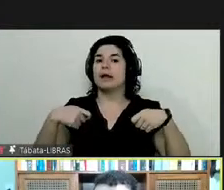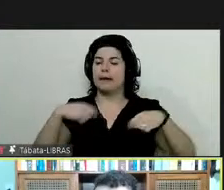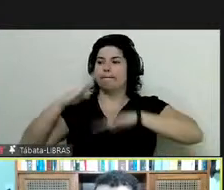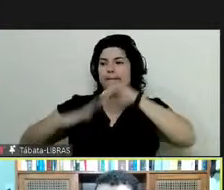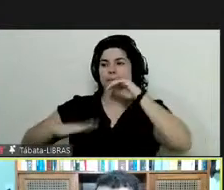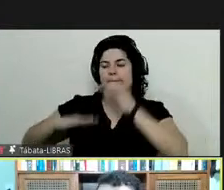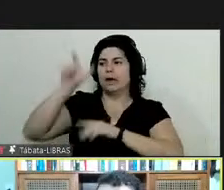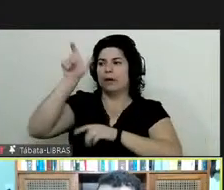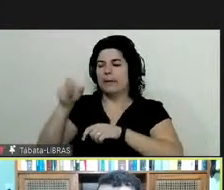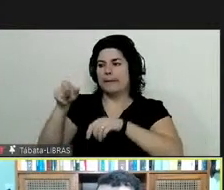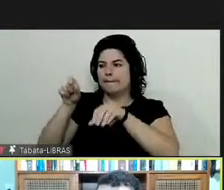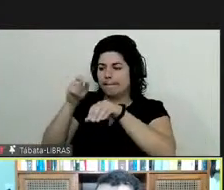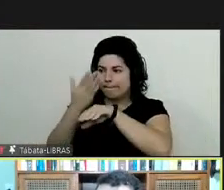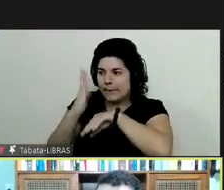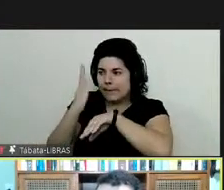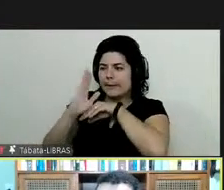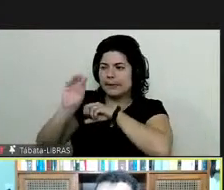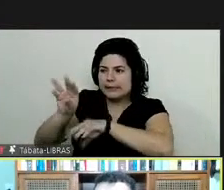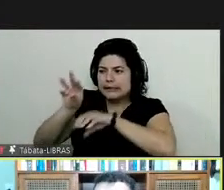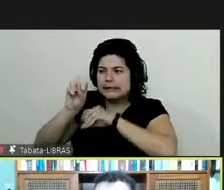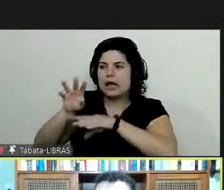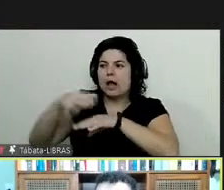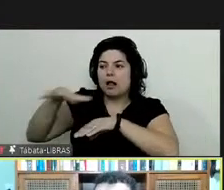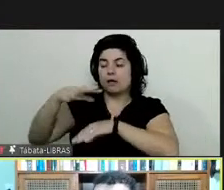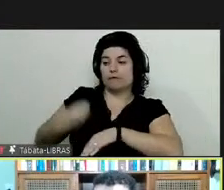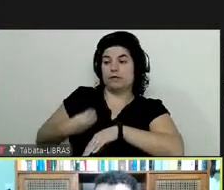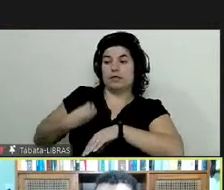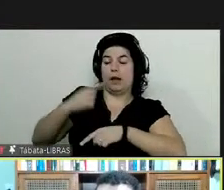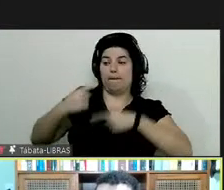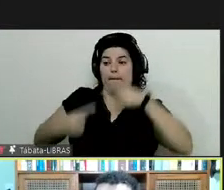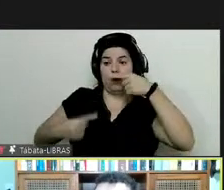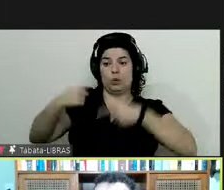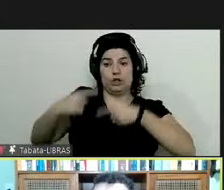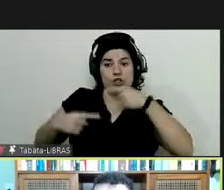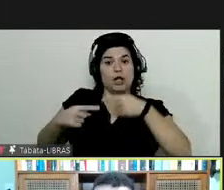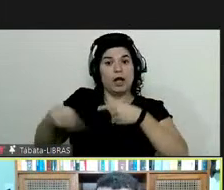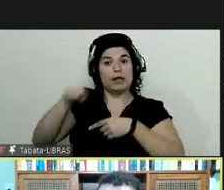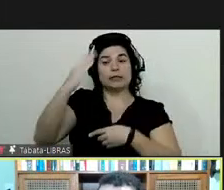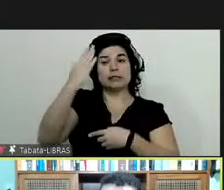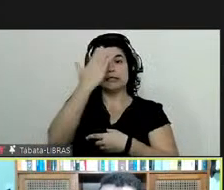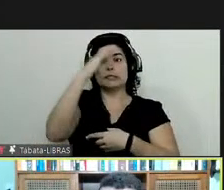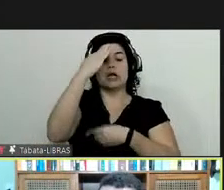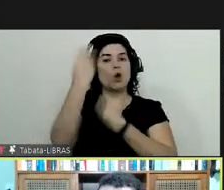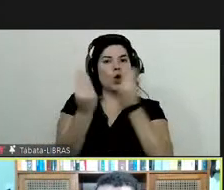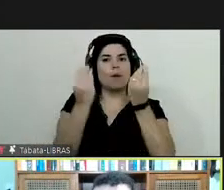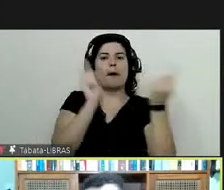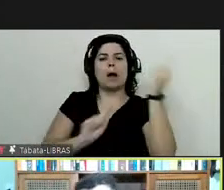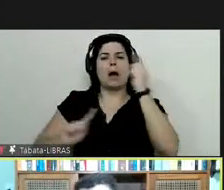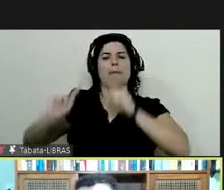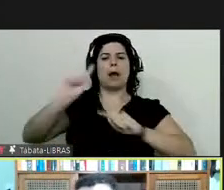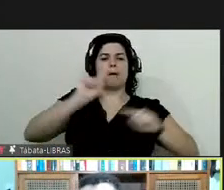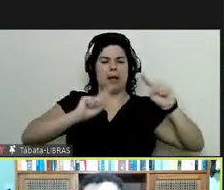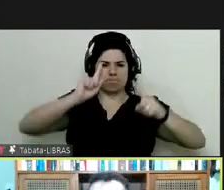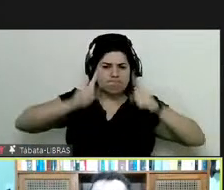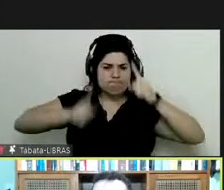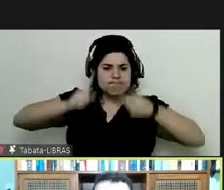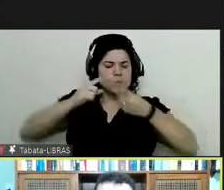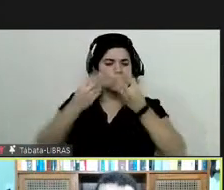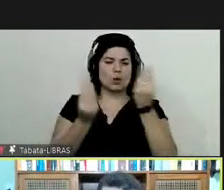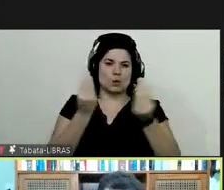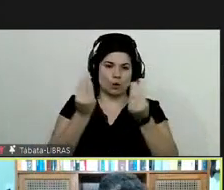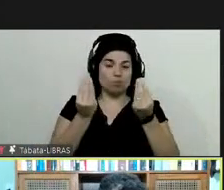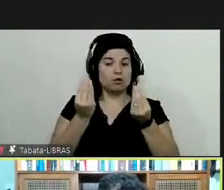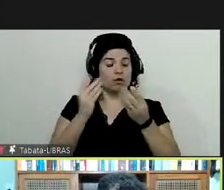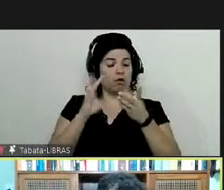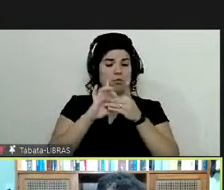preparar as pessoas para a vida política né você precisaria preparar as pessoas para que elas entendessem arte de governar e a Democracia não tava tão